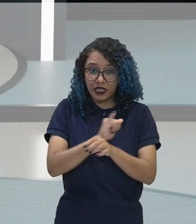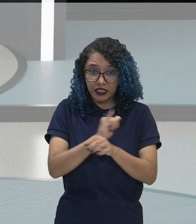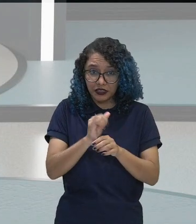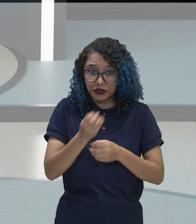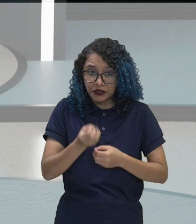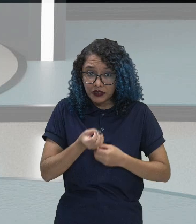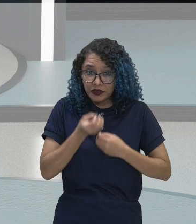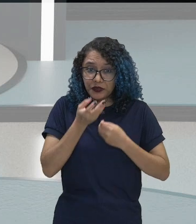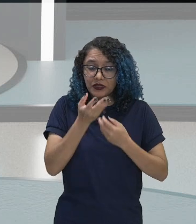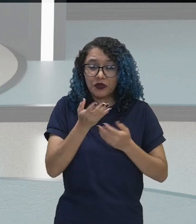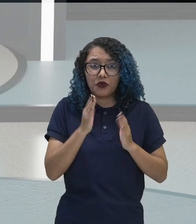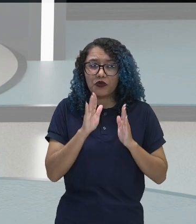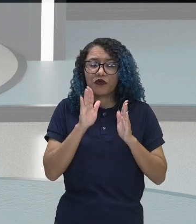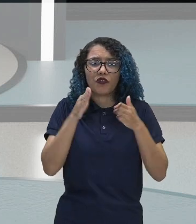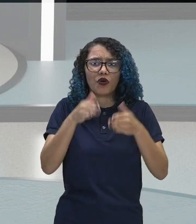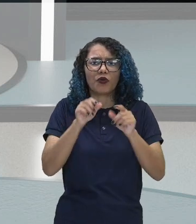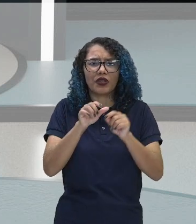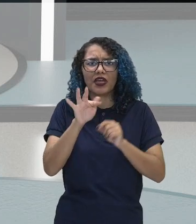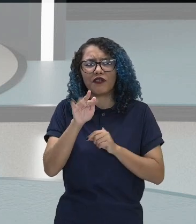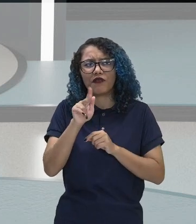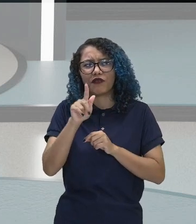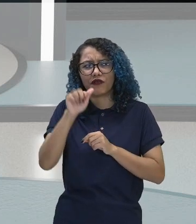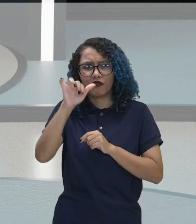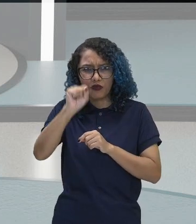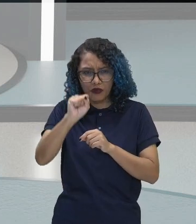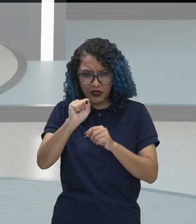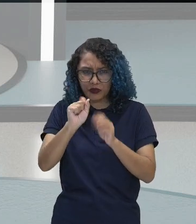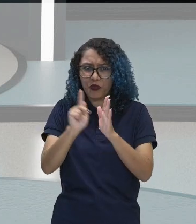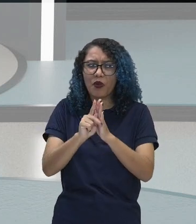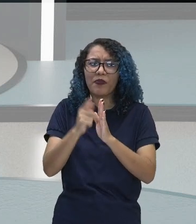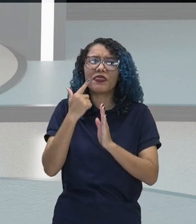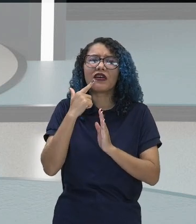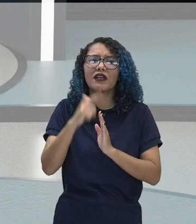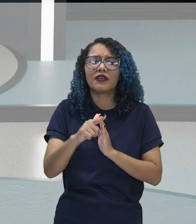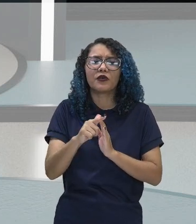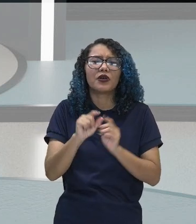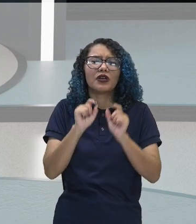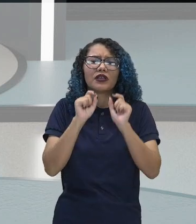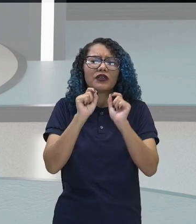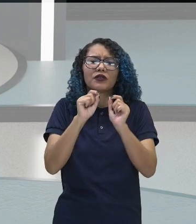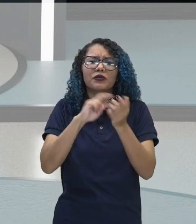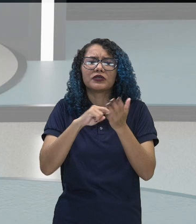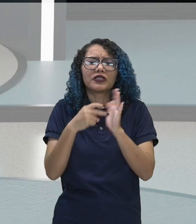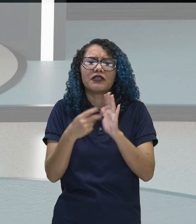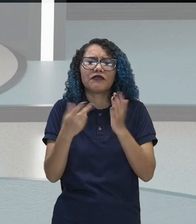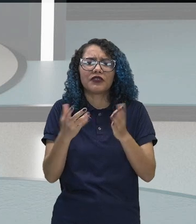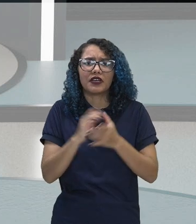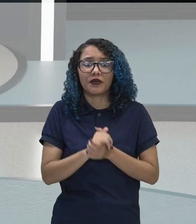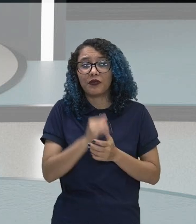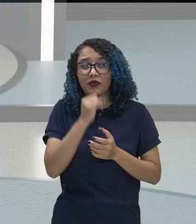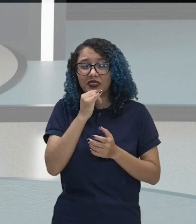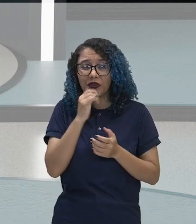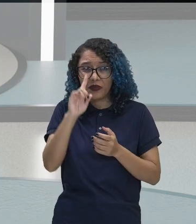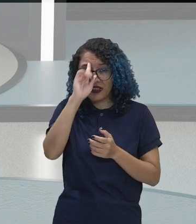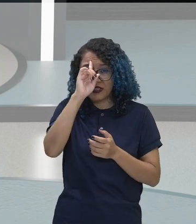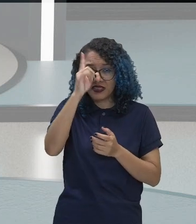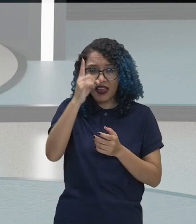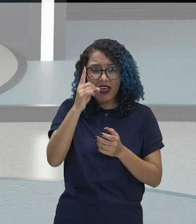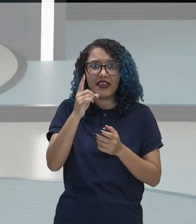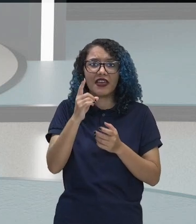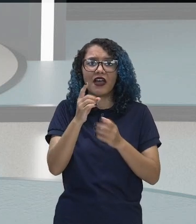consistem em fugas discursivas da língua, uma vez que nem sempre uma ideia pode ou precisa